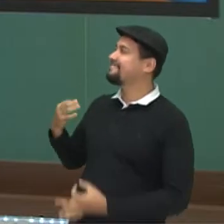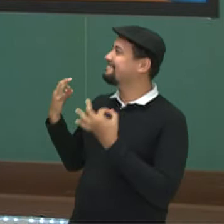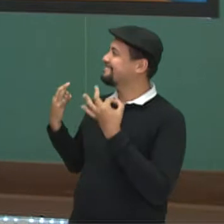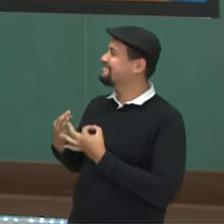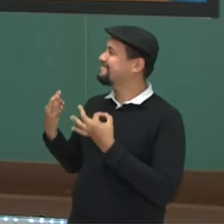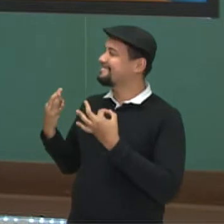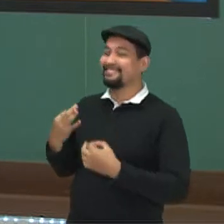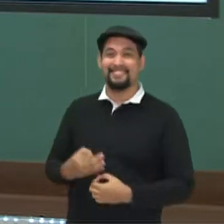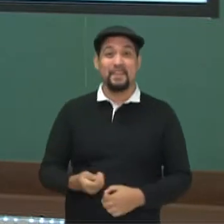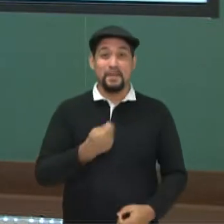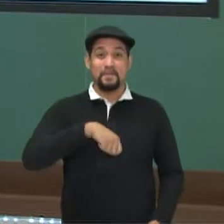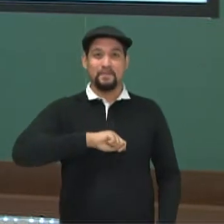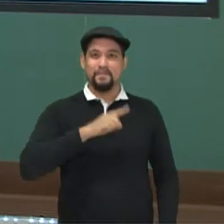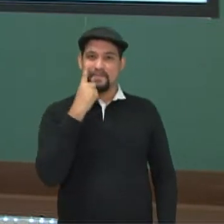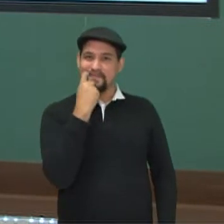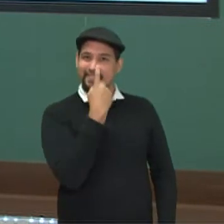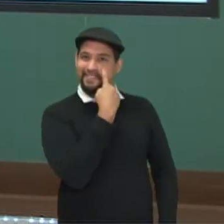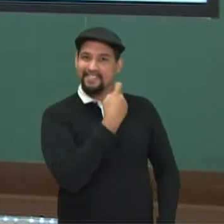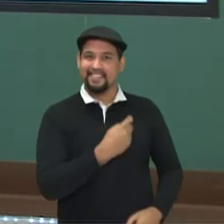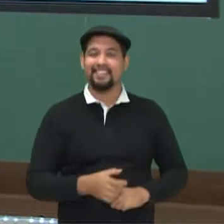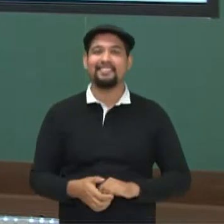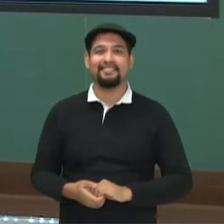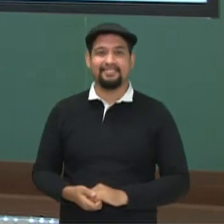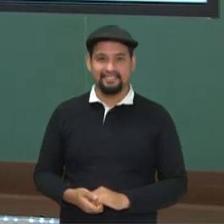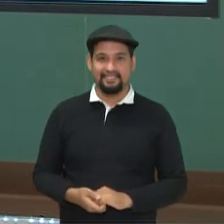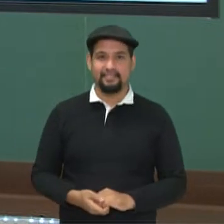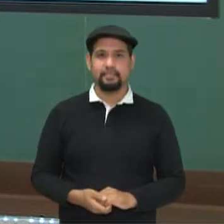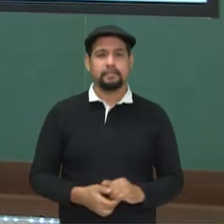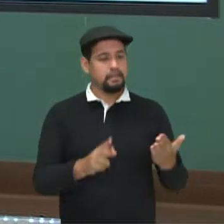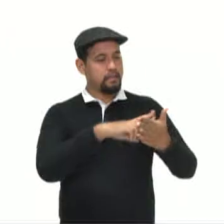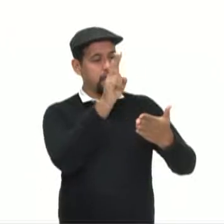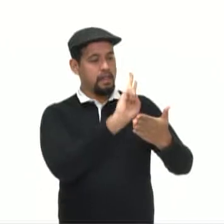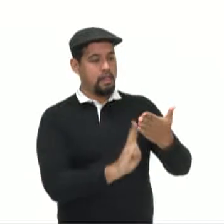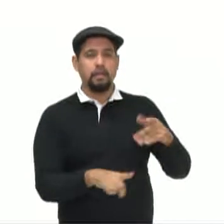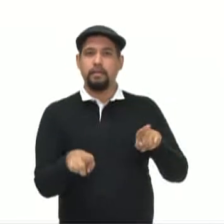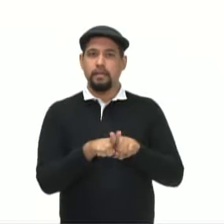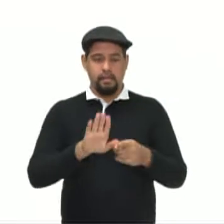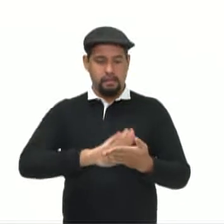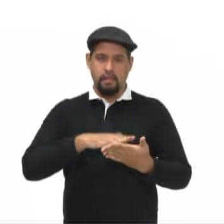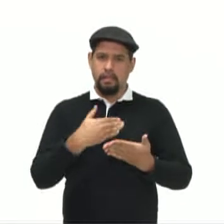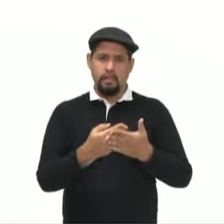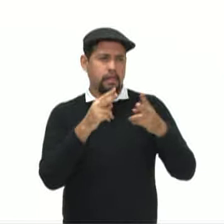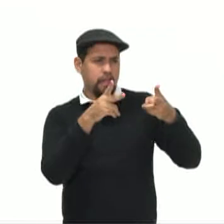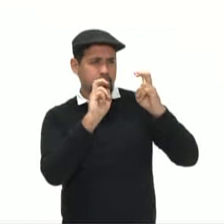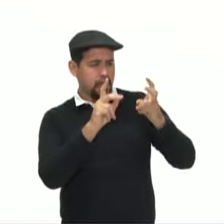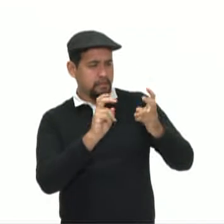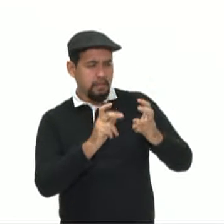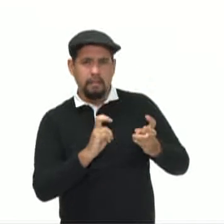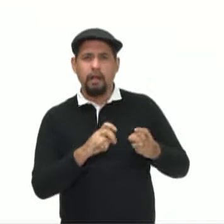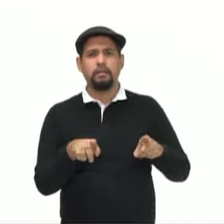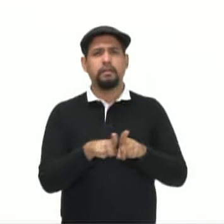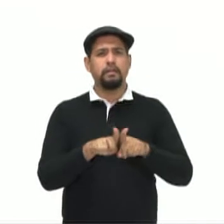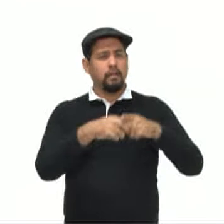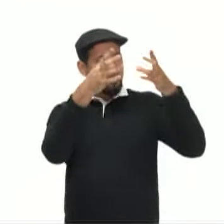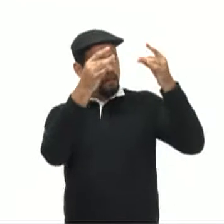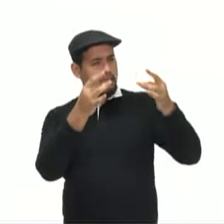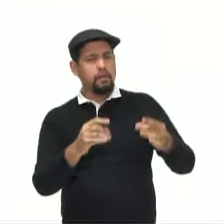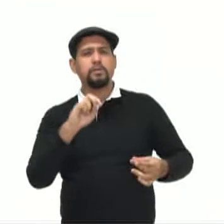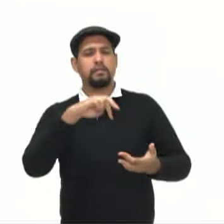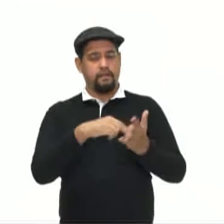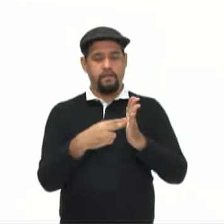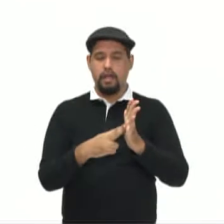Kelvin? Vamos lá? Nós vamos ler, interpretar e identificar a finalidade de uma